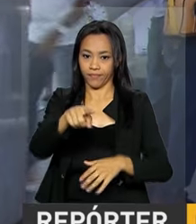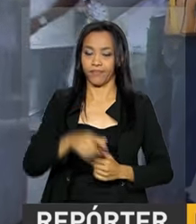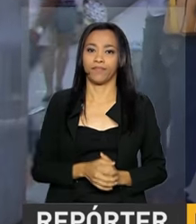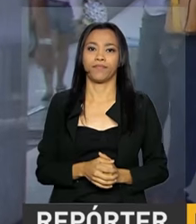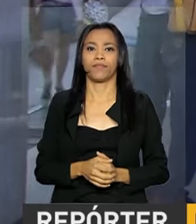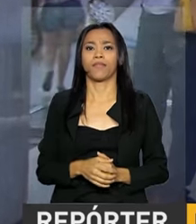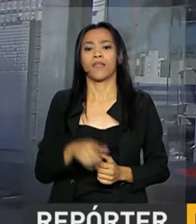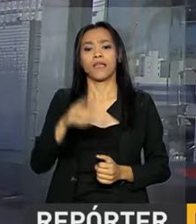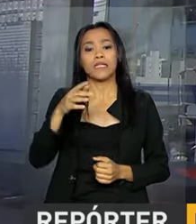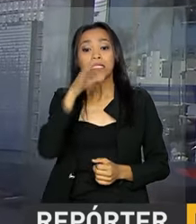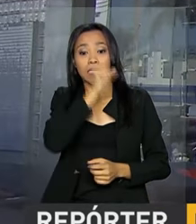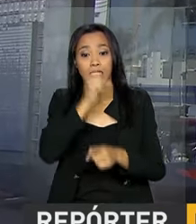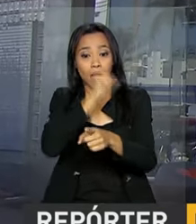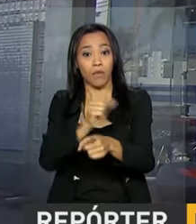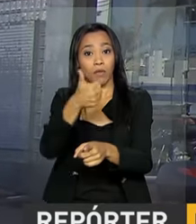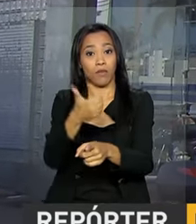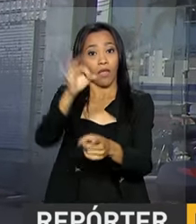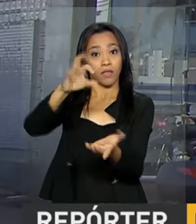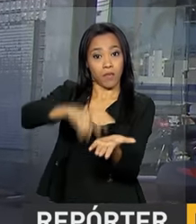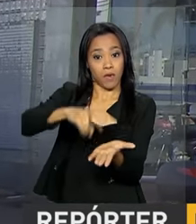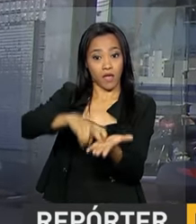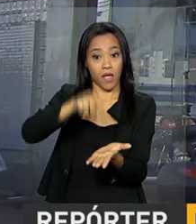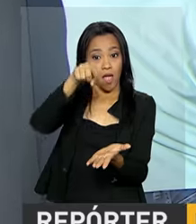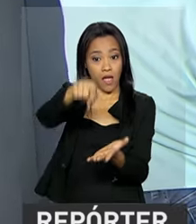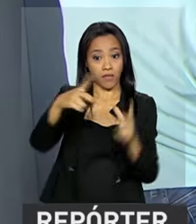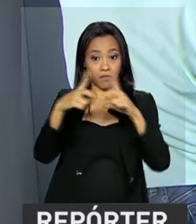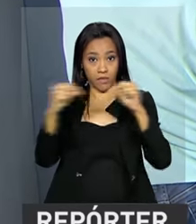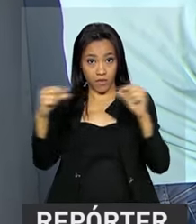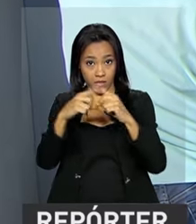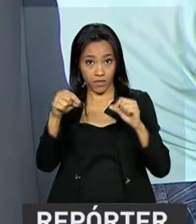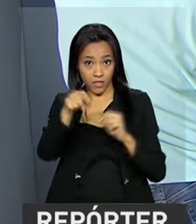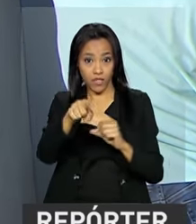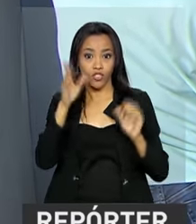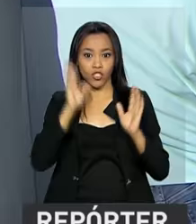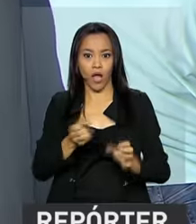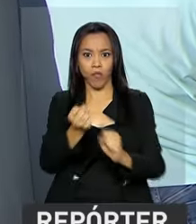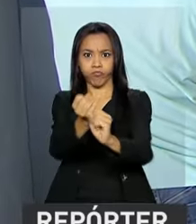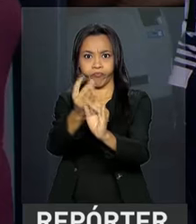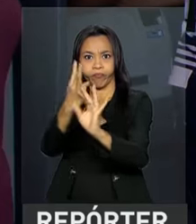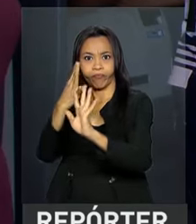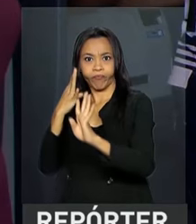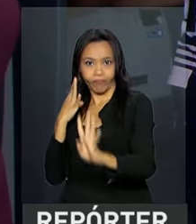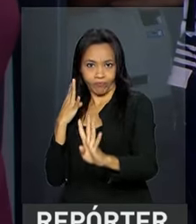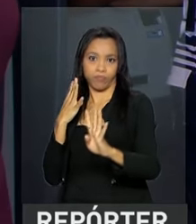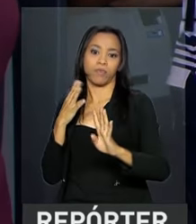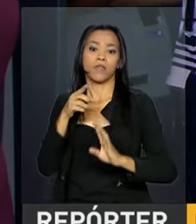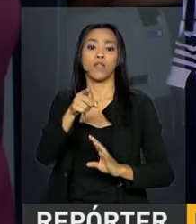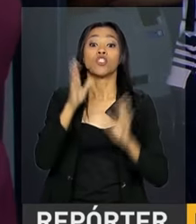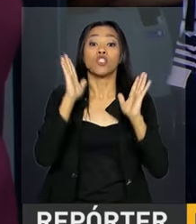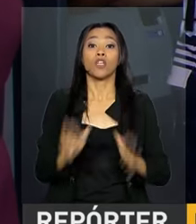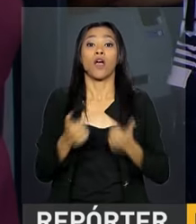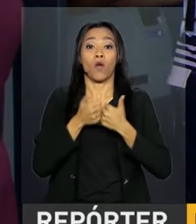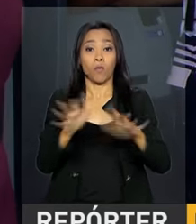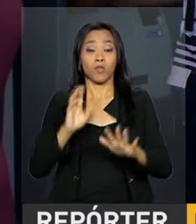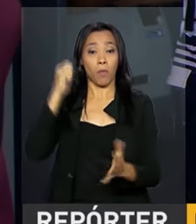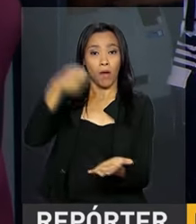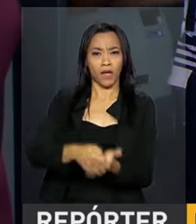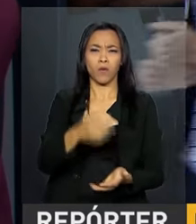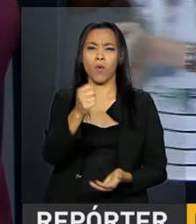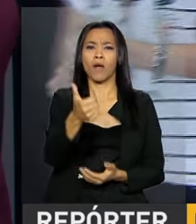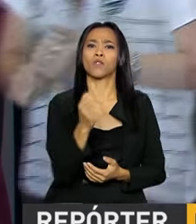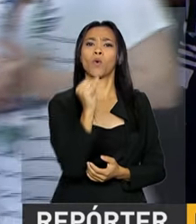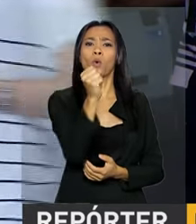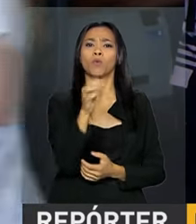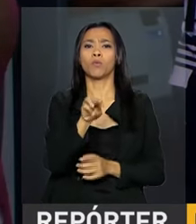Sábado, 10 da manhã. E essa agência da Caixa Econômica em Brasília já estava assim, lotada. É que começou o pagamento para quase 8 milhões